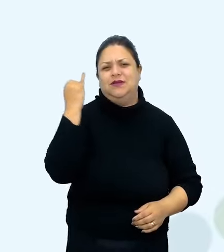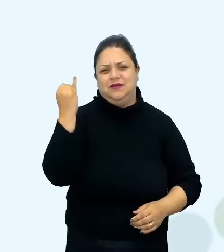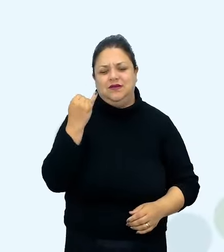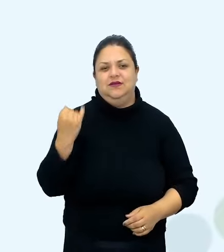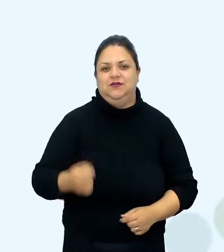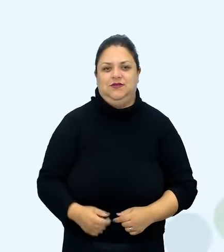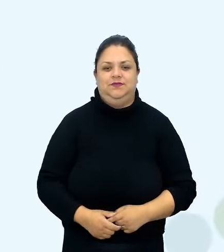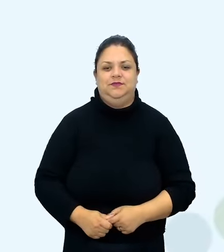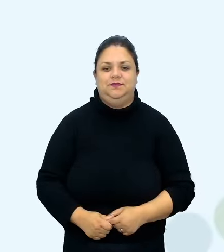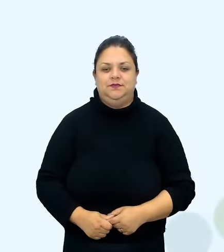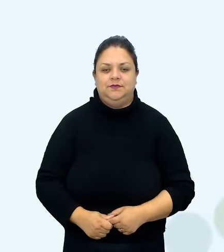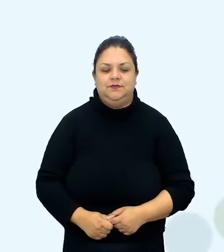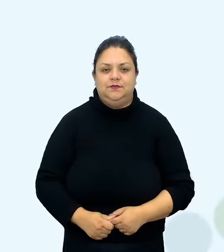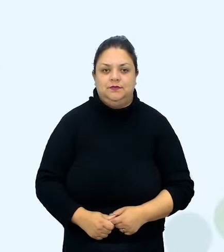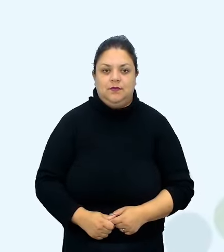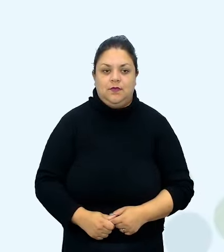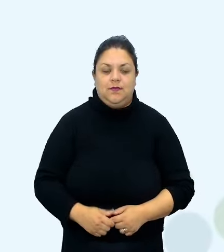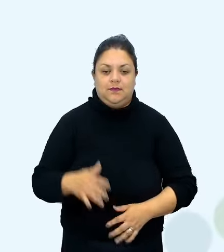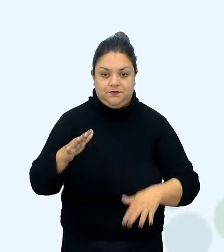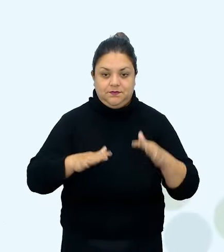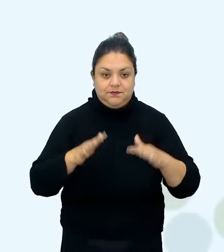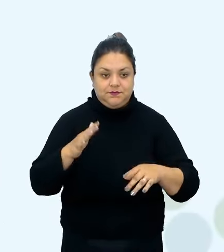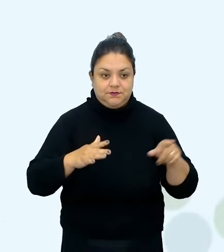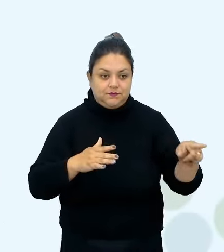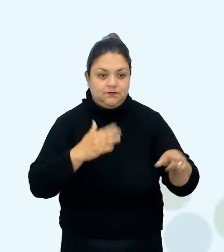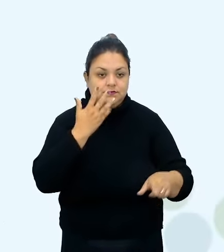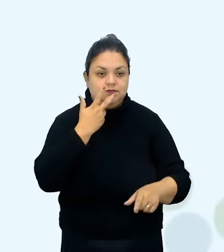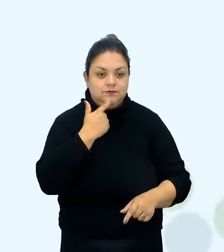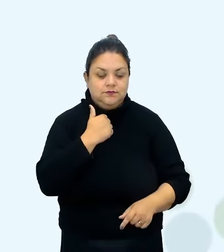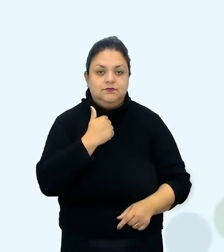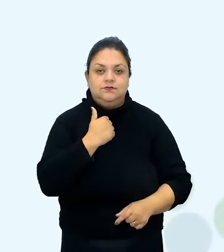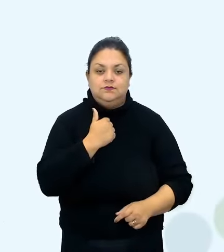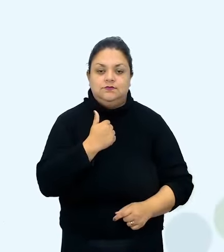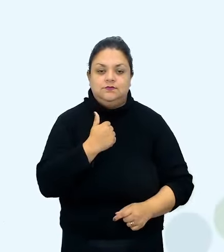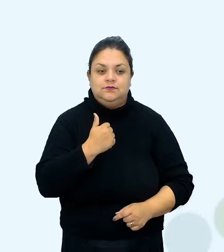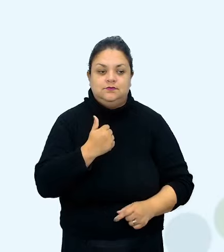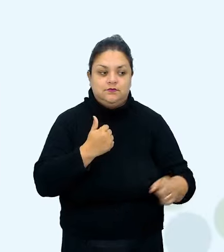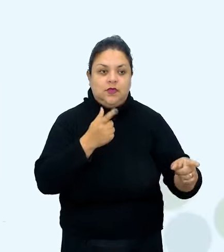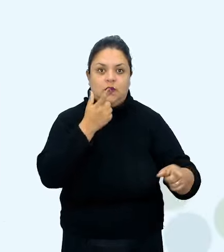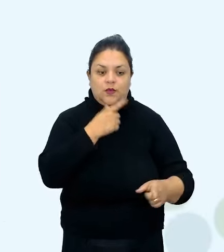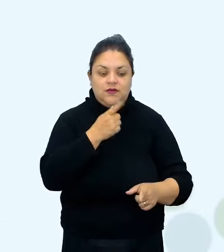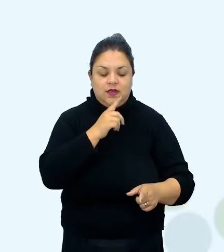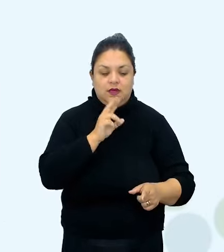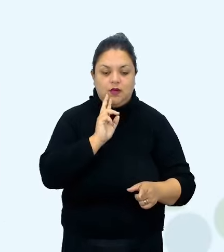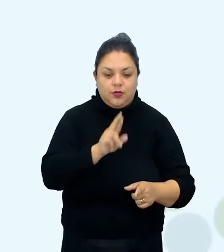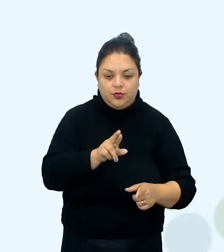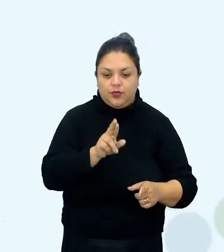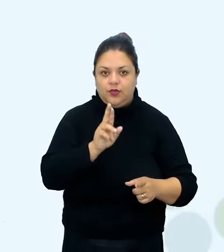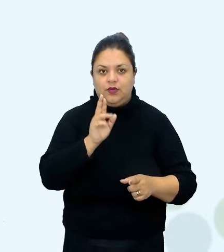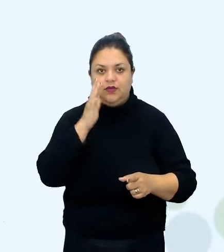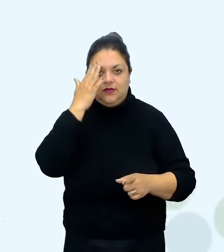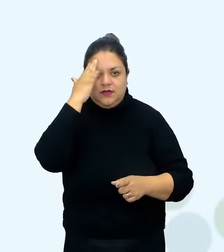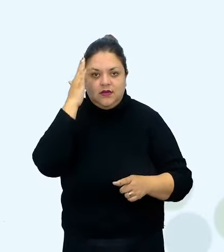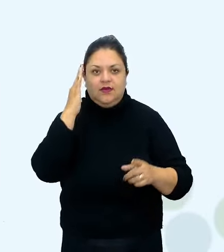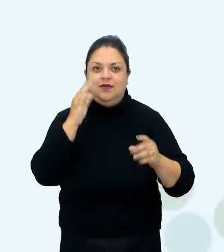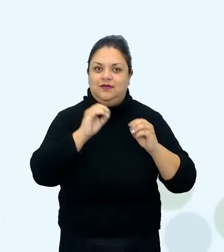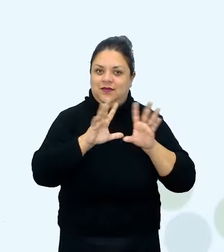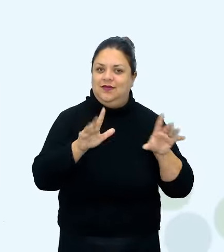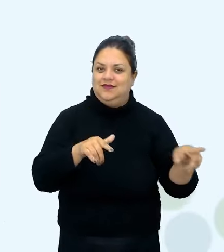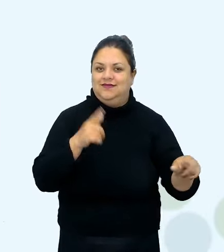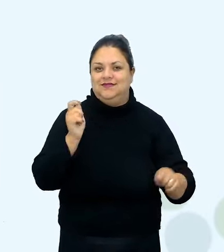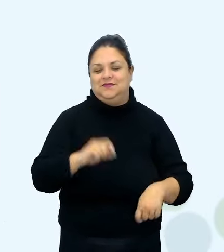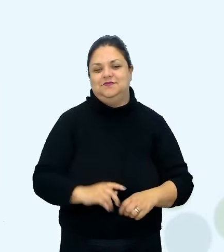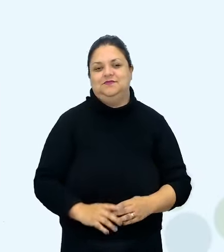desculpa, ela vai vendo, né, essa questão de poder resolver esses problemas. Então, na